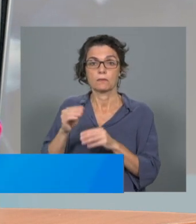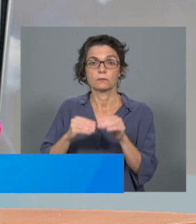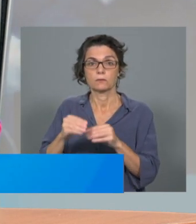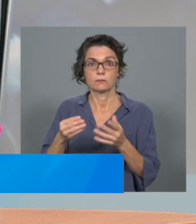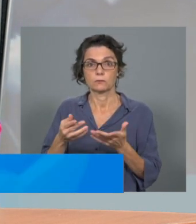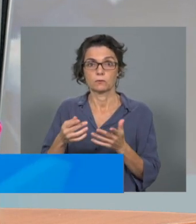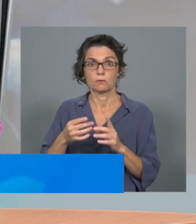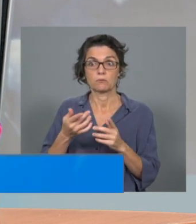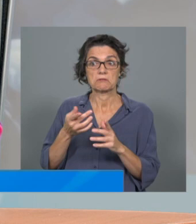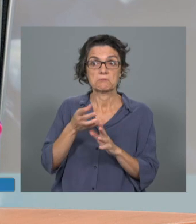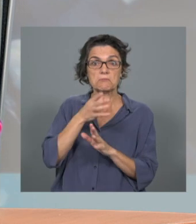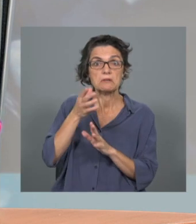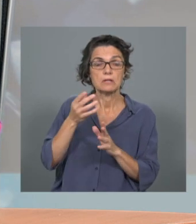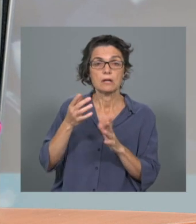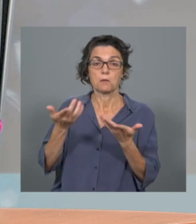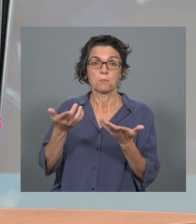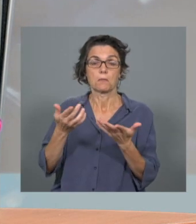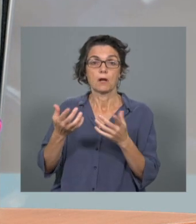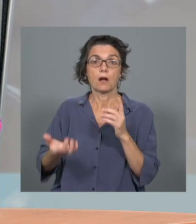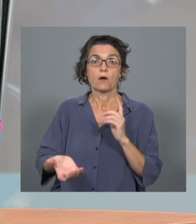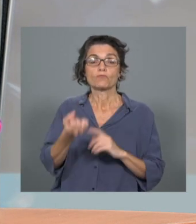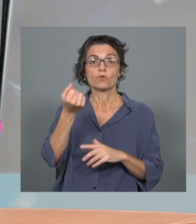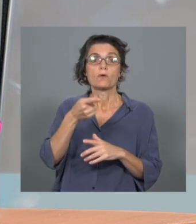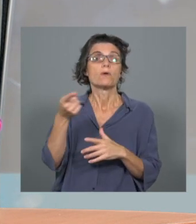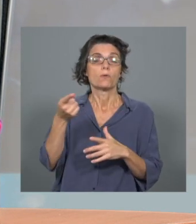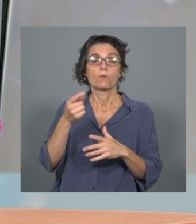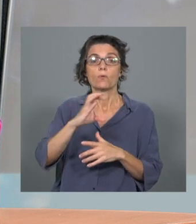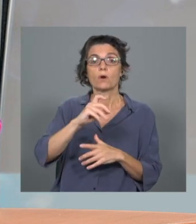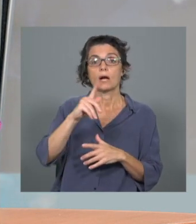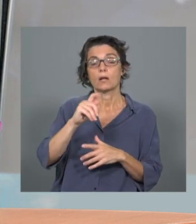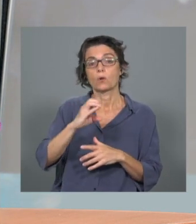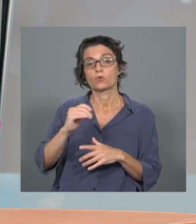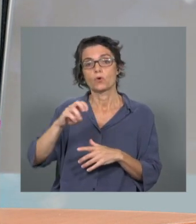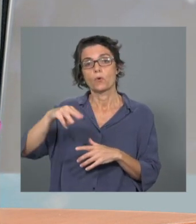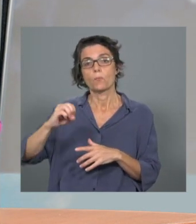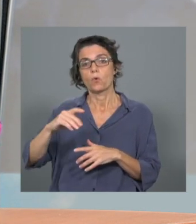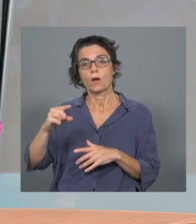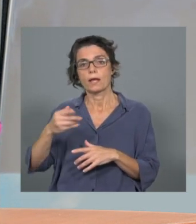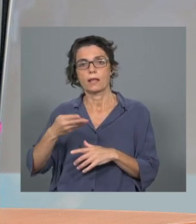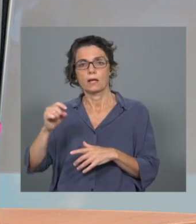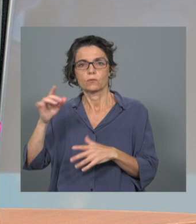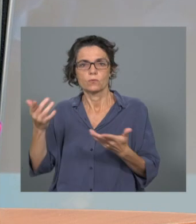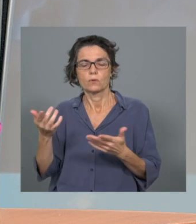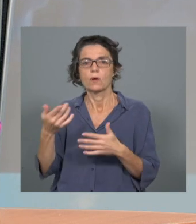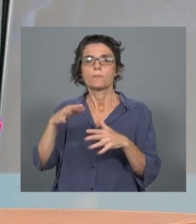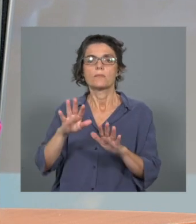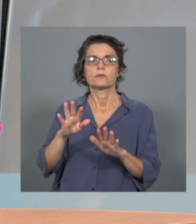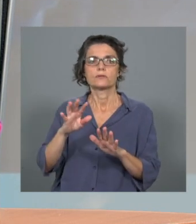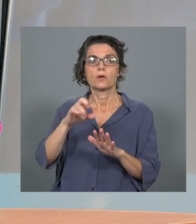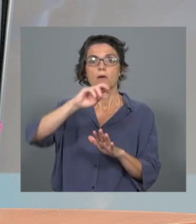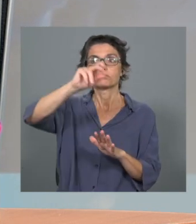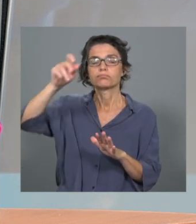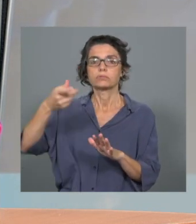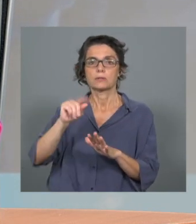indicação da vitória de Carlos Moedas, que acabou por se verificar. Houve mudanças também noutras capitais de distrito, como